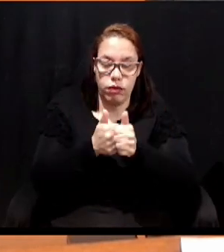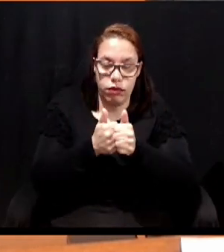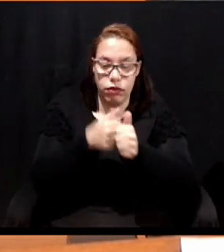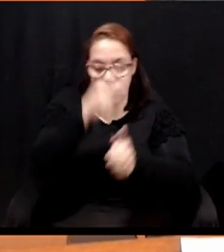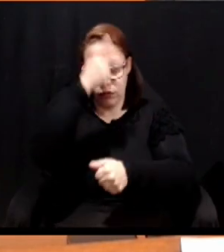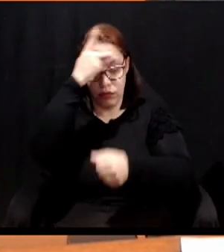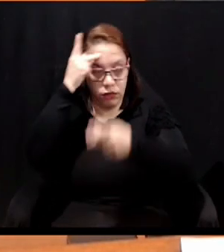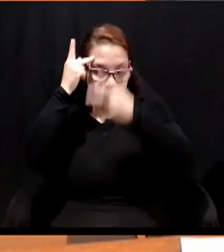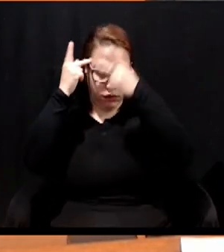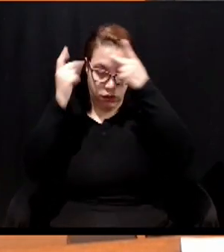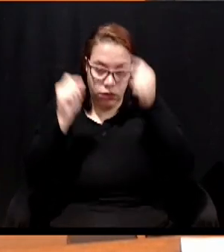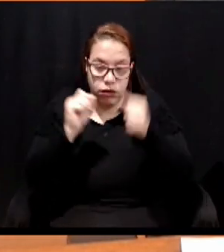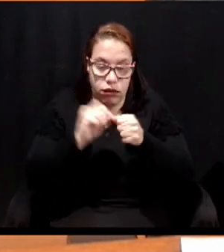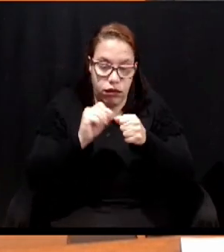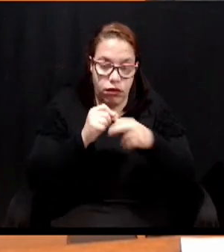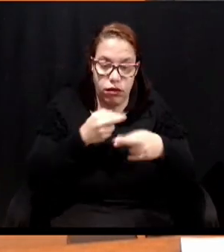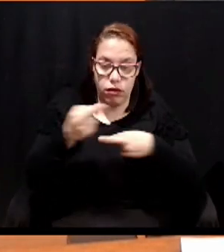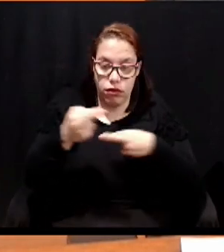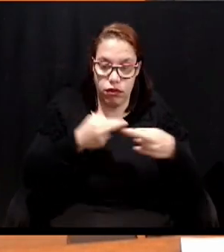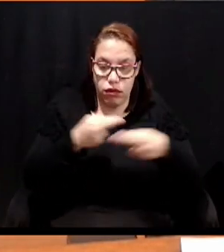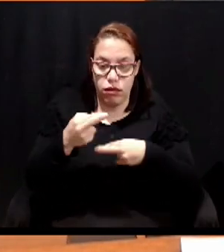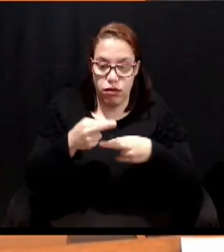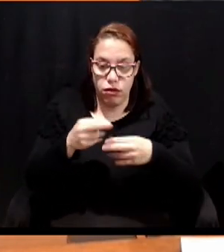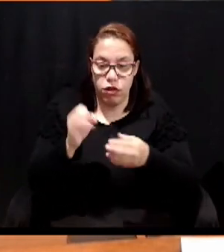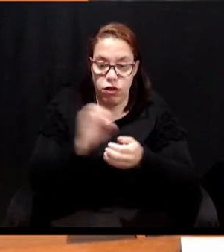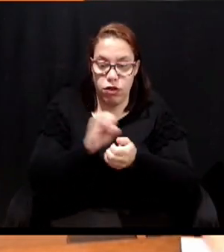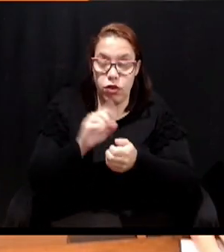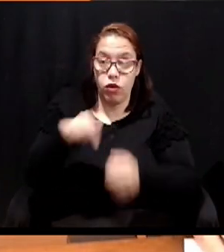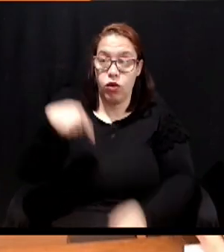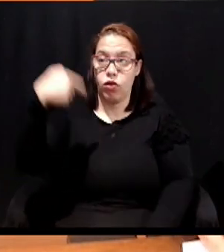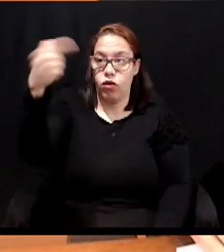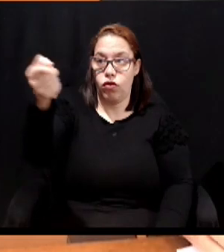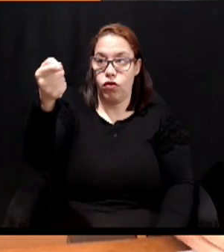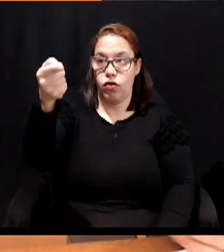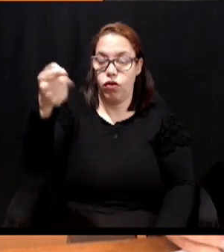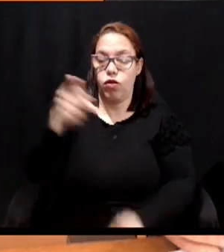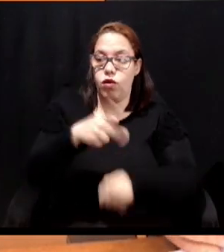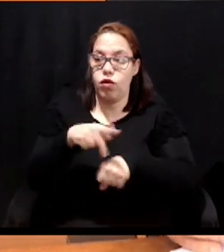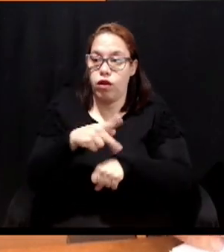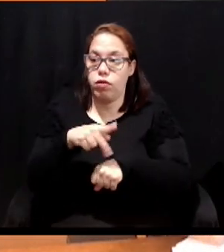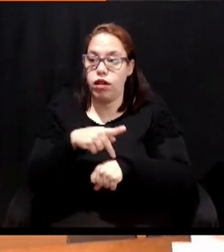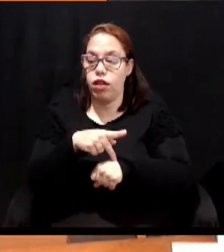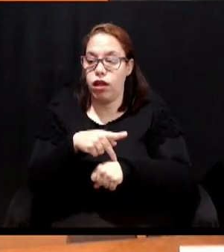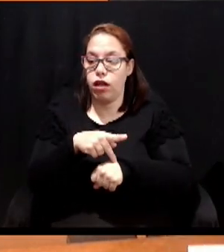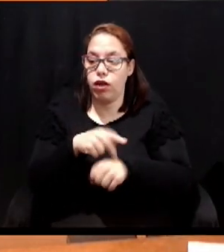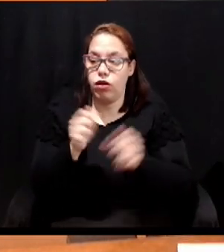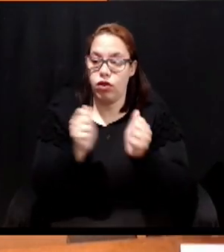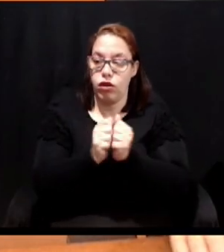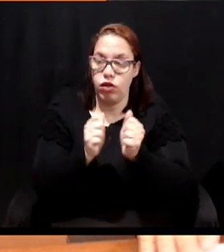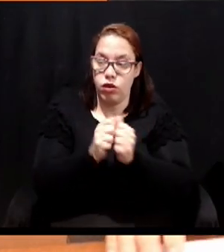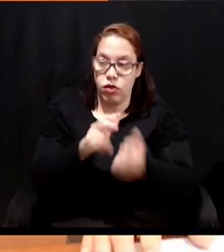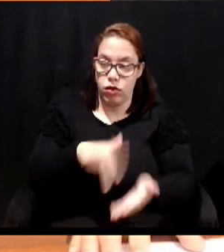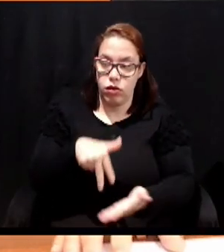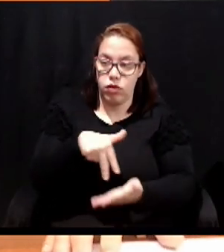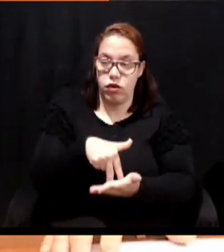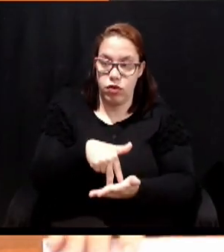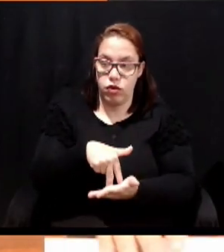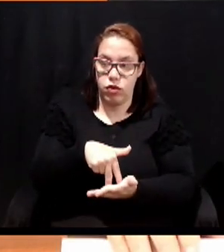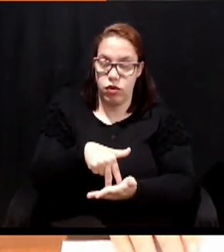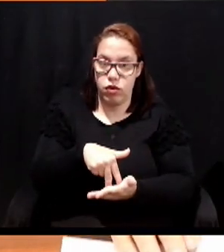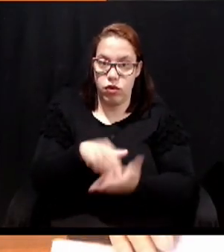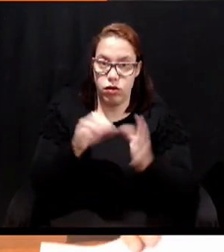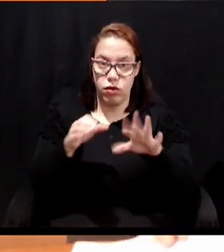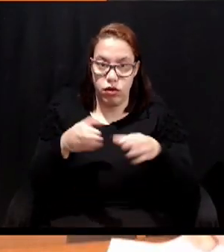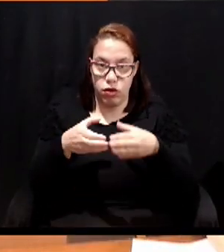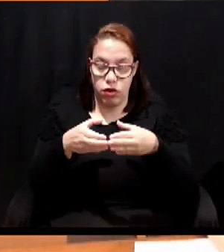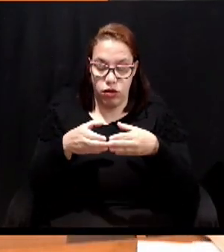fazendo essa relação com o exterior a partir de Campinas, e também já colocar à disposição a comissão para que a gente